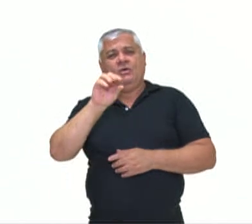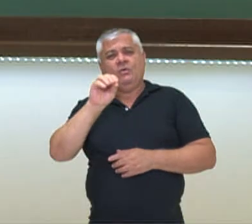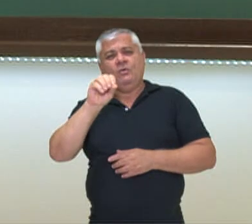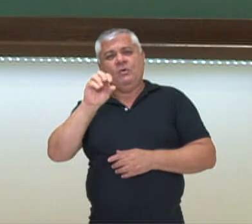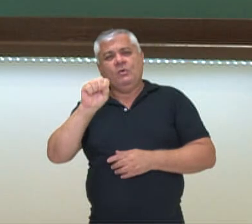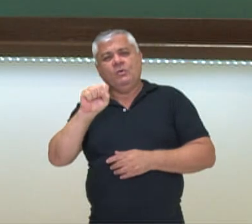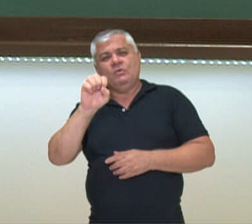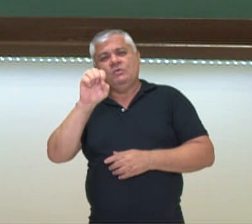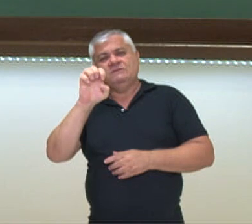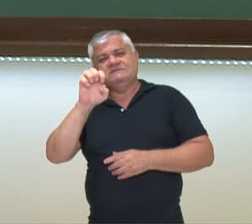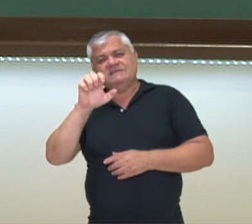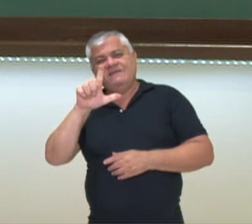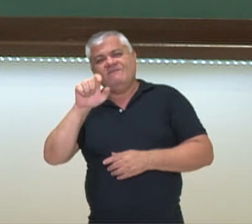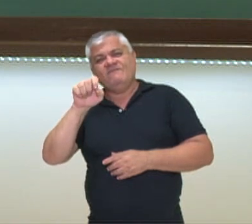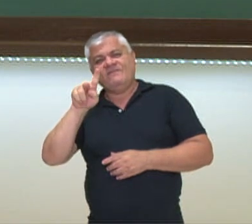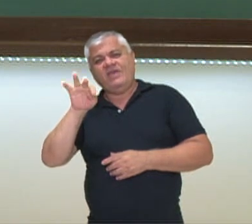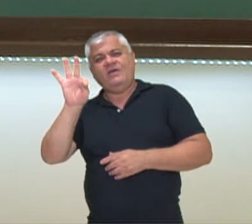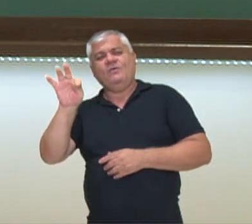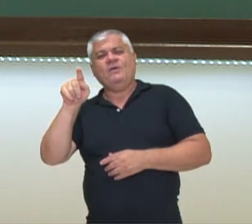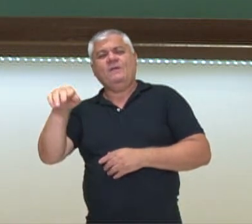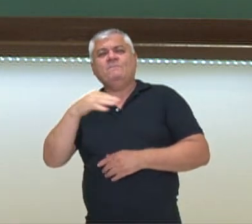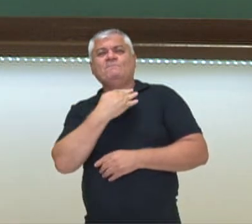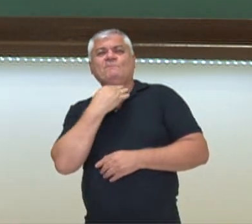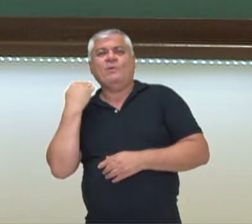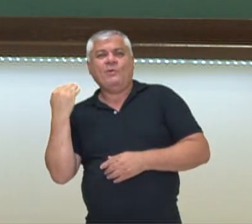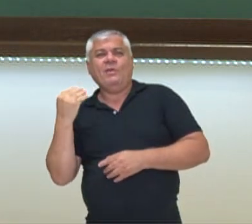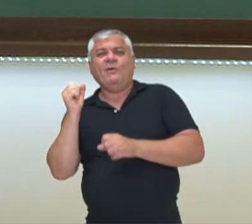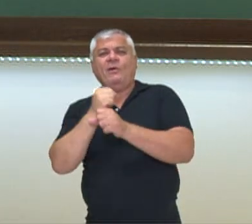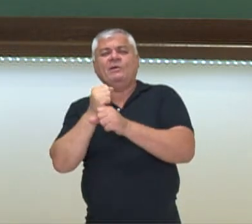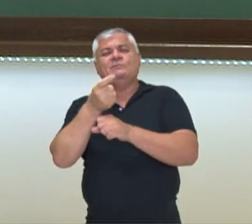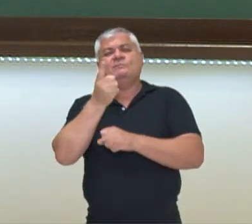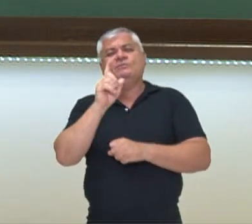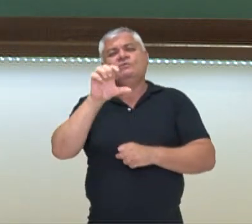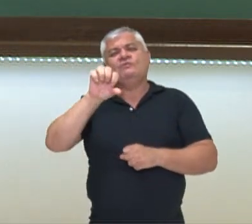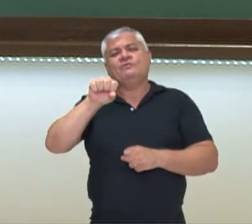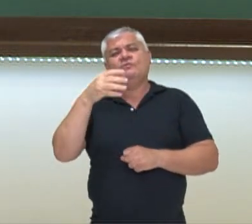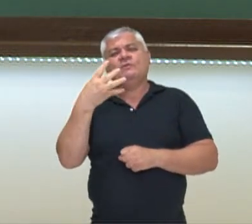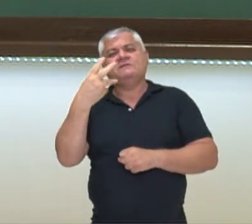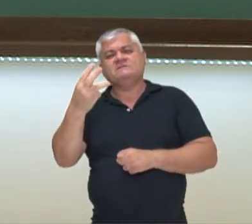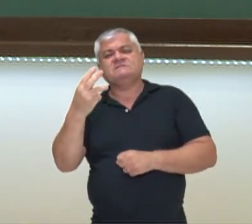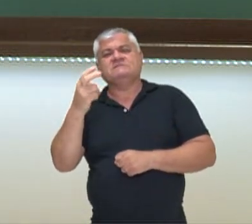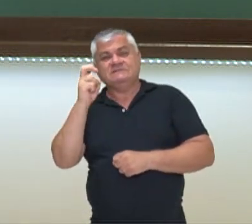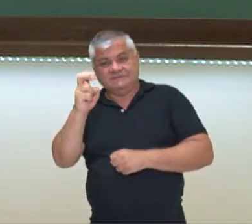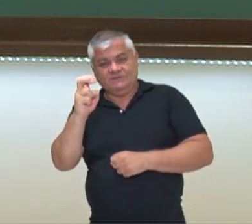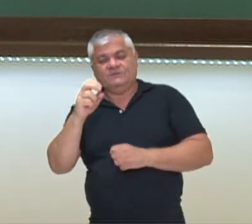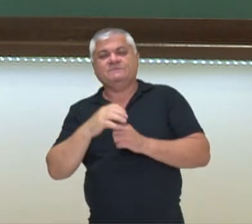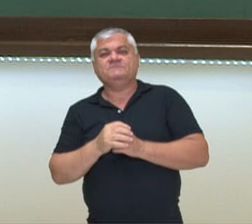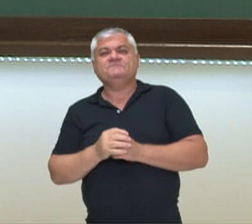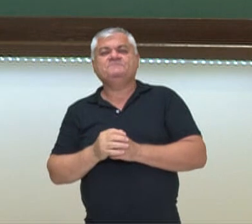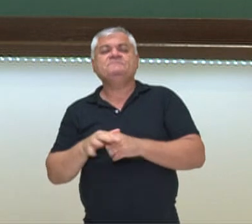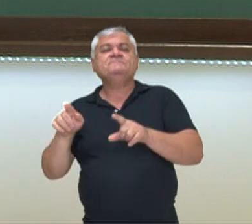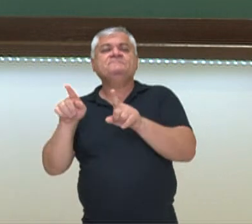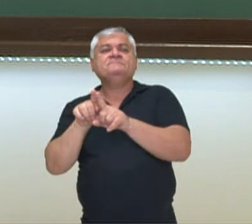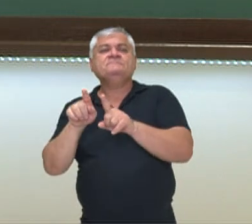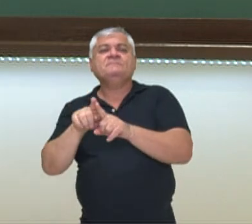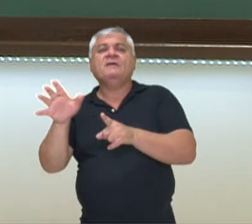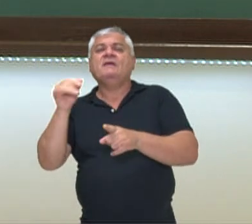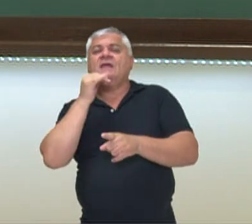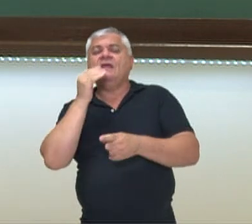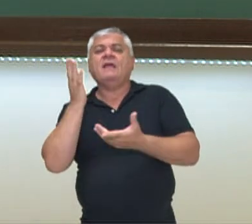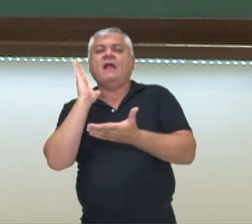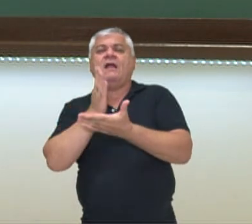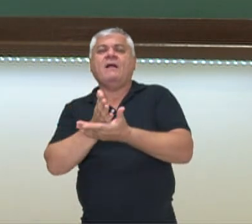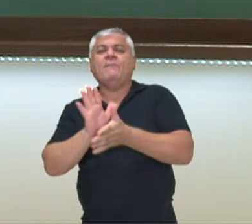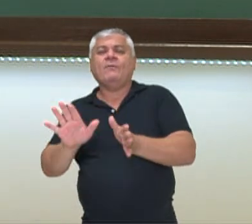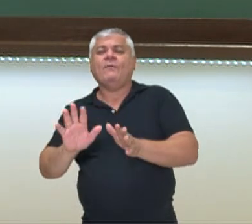Veja, exatamente no fim da Segunda Guerra Mundial. E também estava terminando com essa chamada